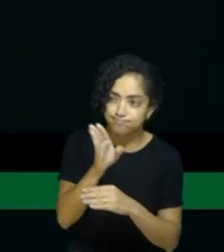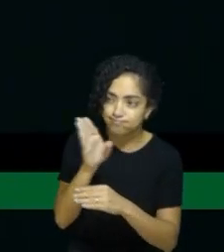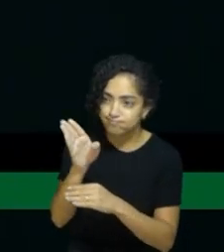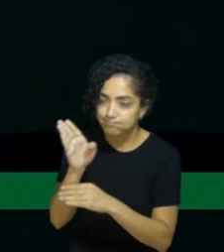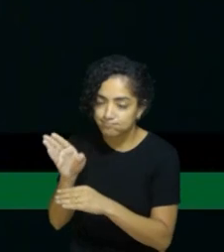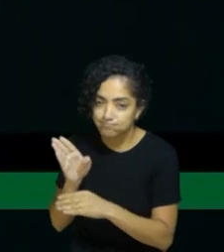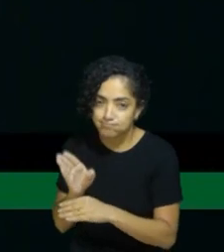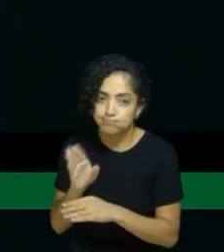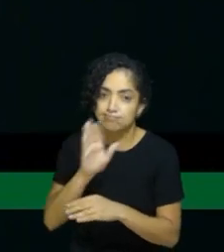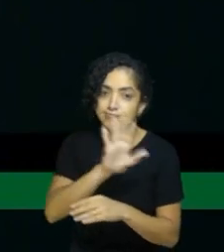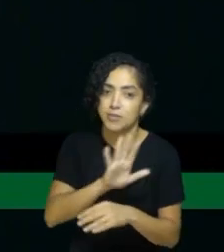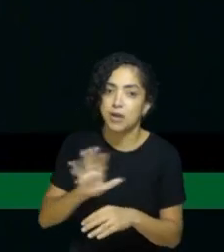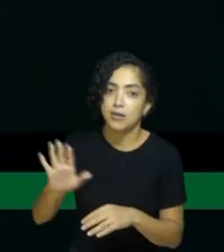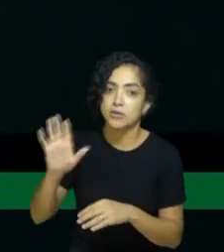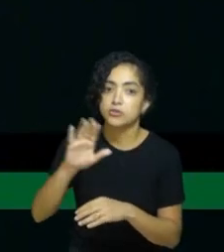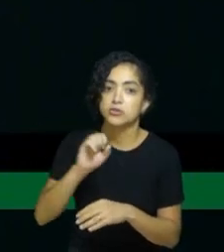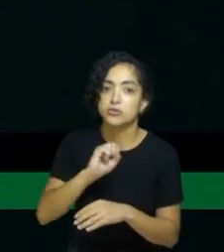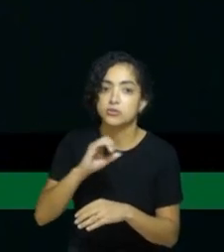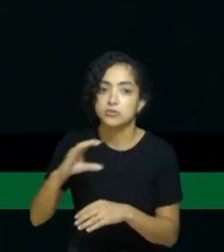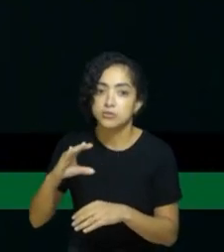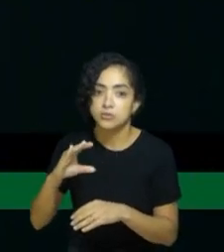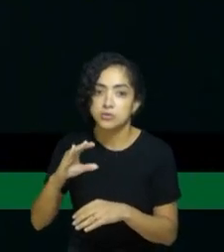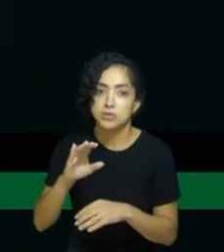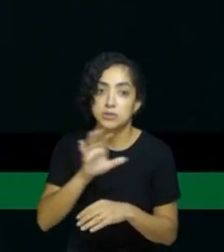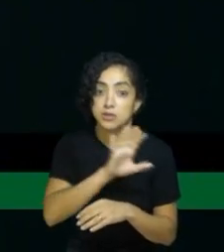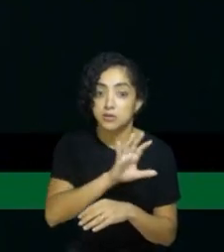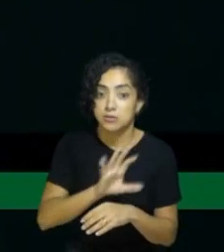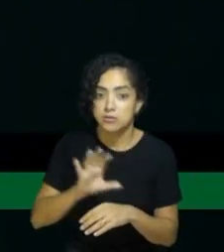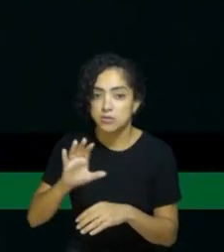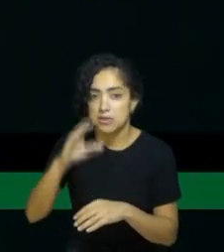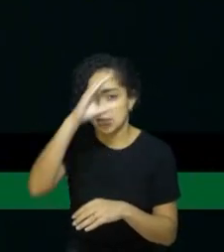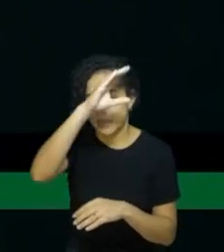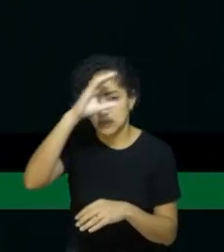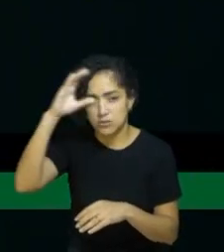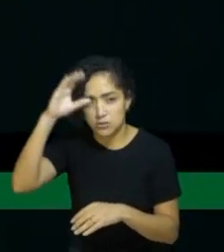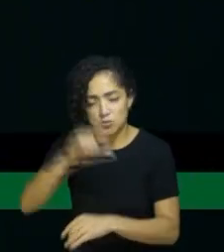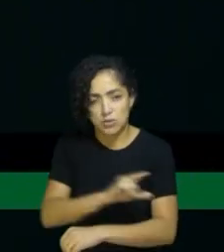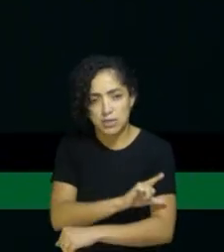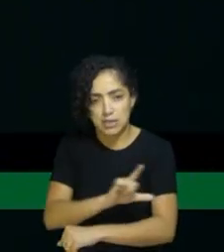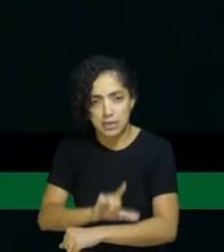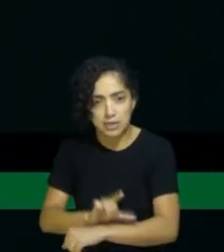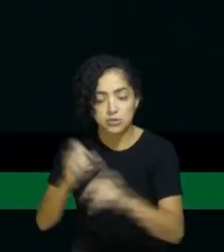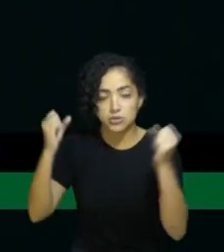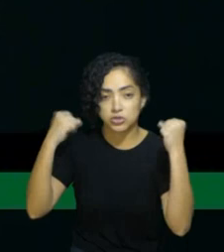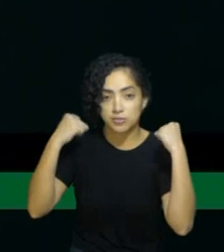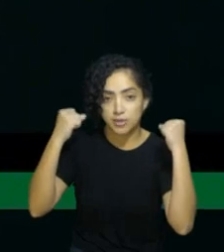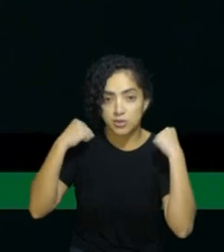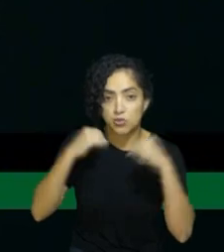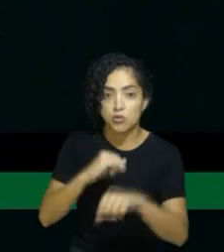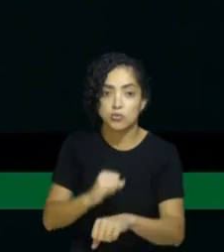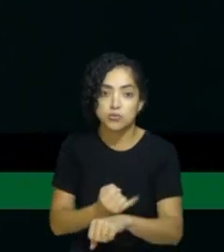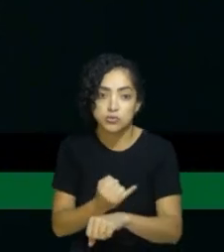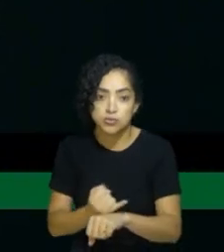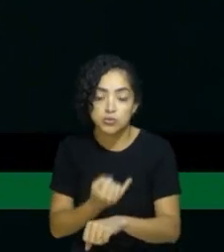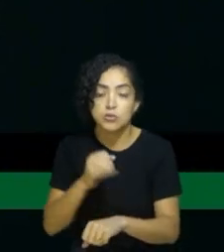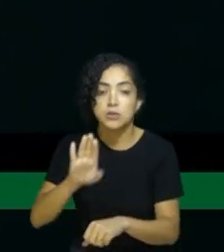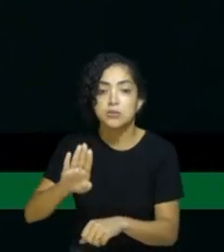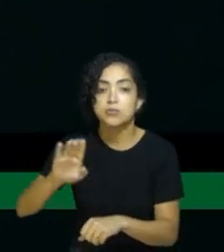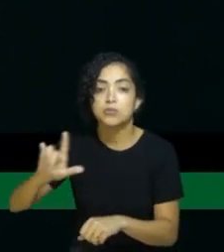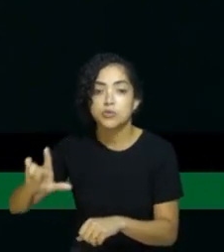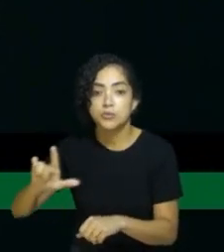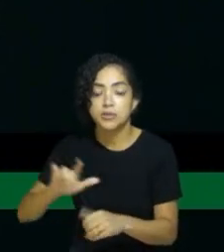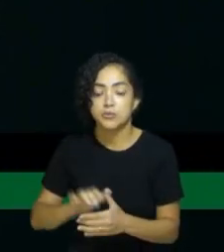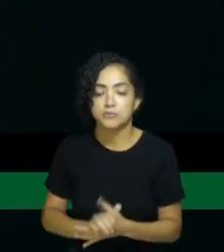Catarina considerando as regiões Crisma lje Chapecó Joinville em Blumenau